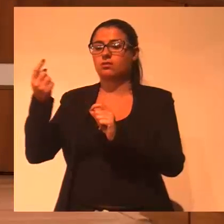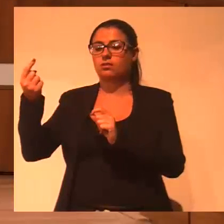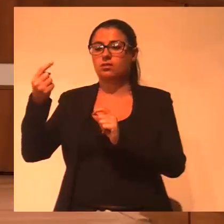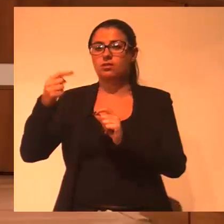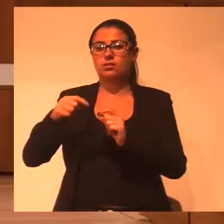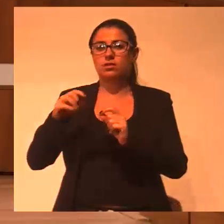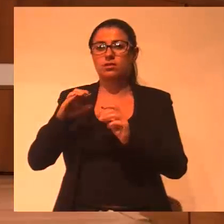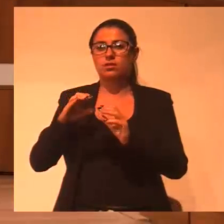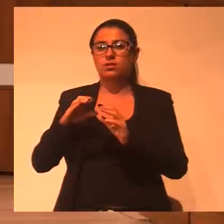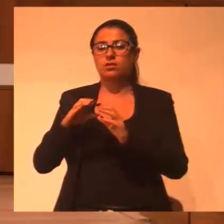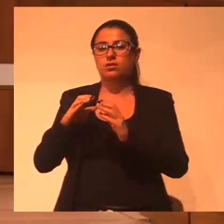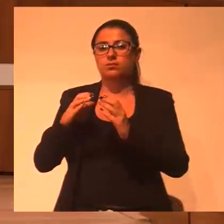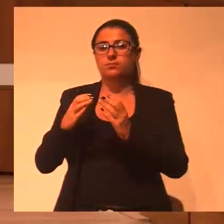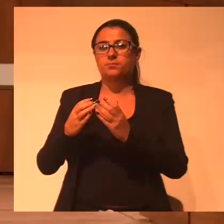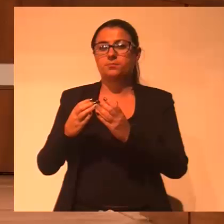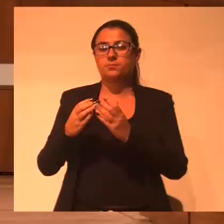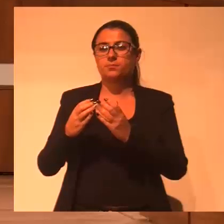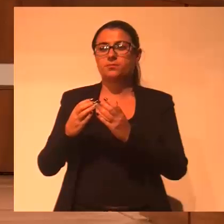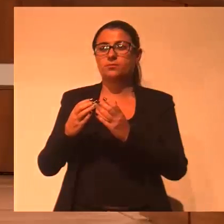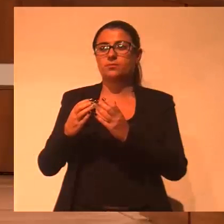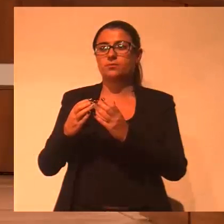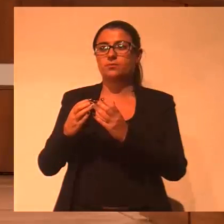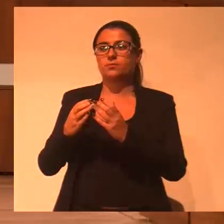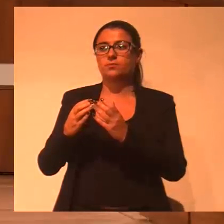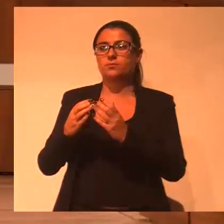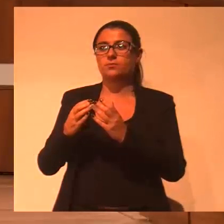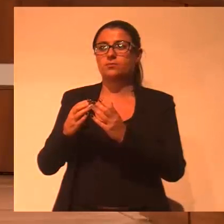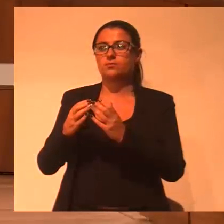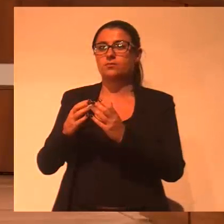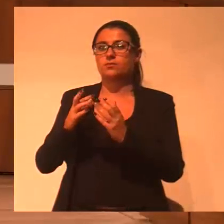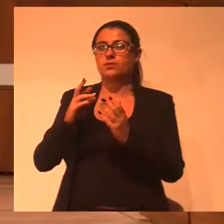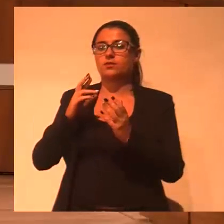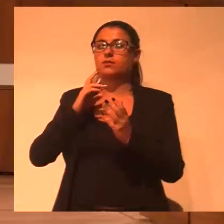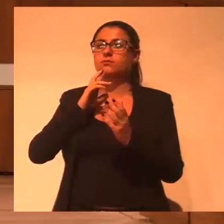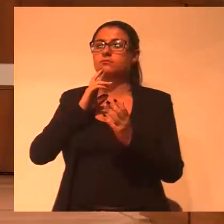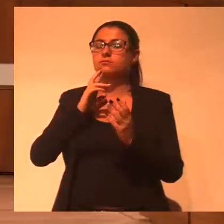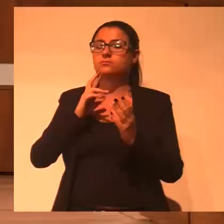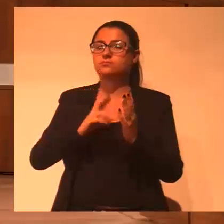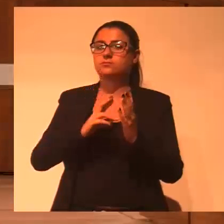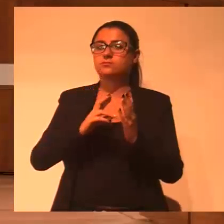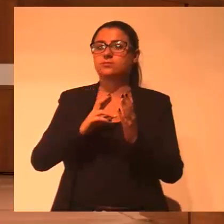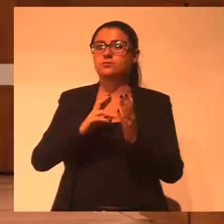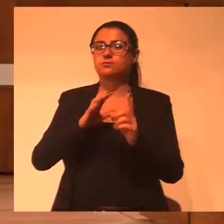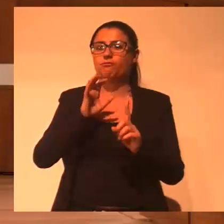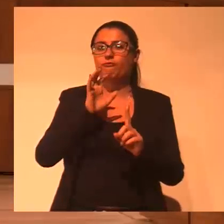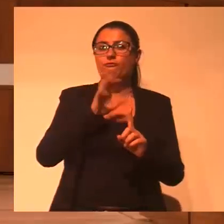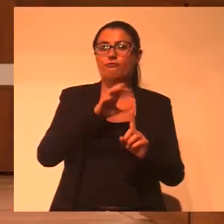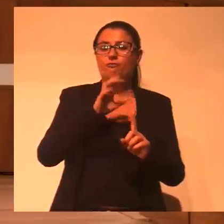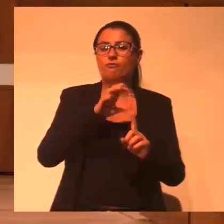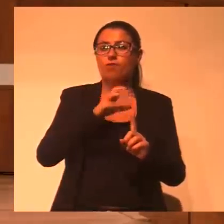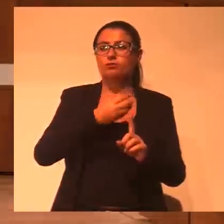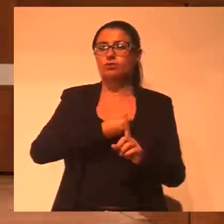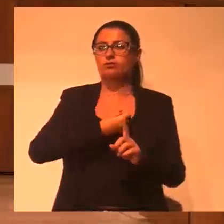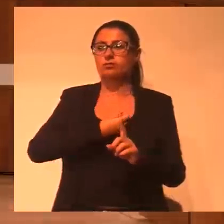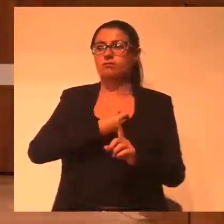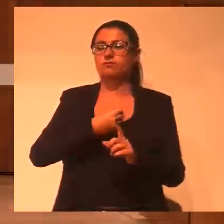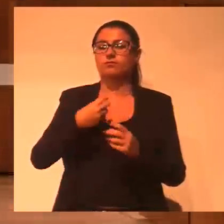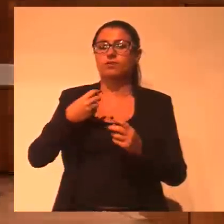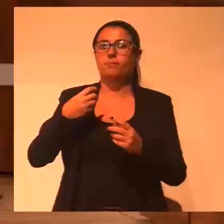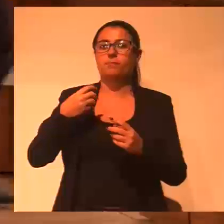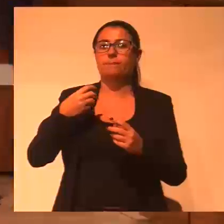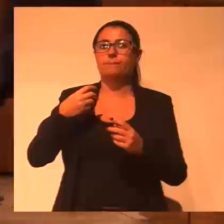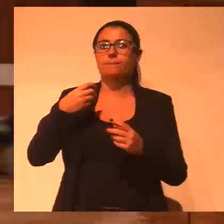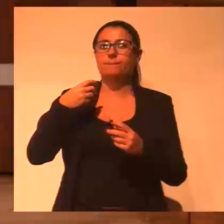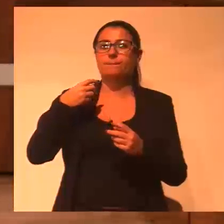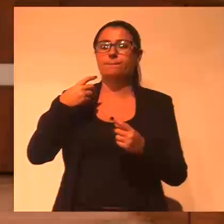comissão processante um parecer que não fosse contaminado e isolado da vida política da cidade